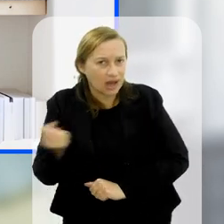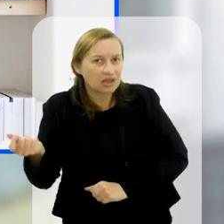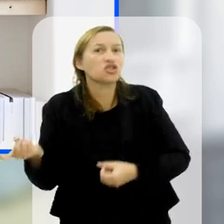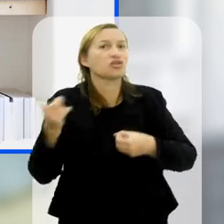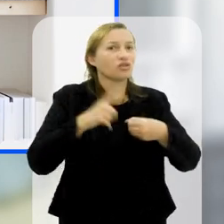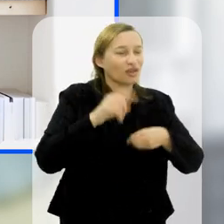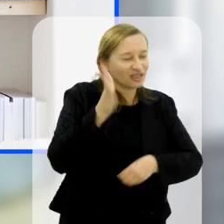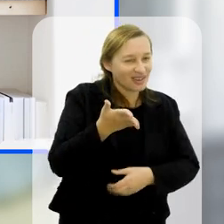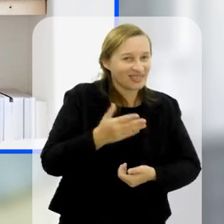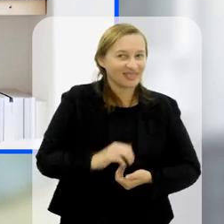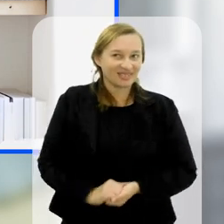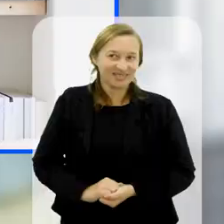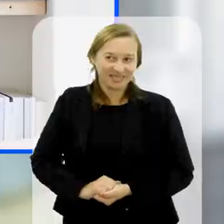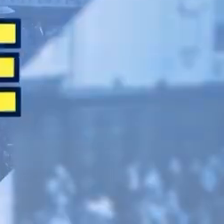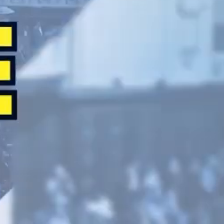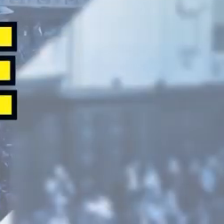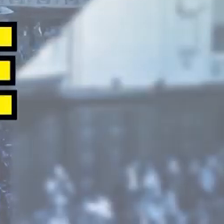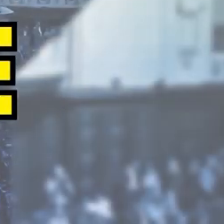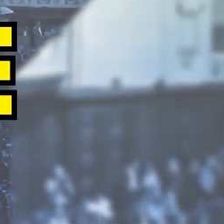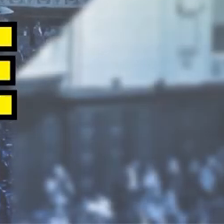daí não. A gente volta já já.